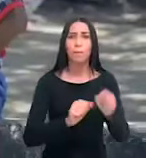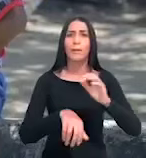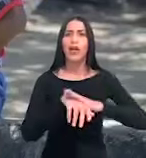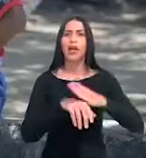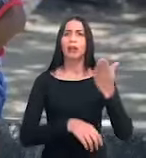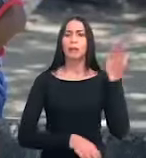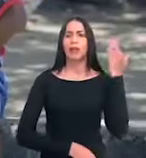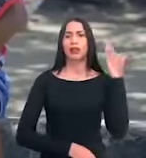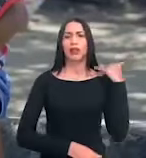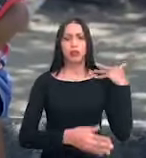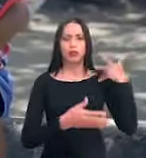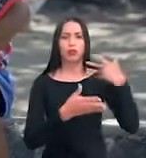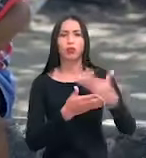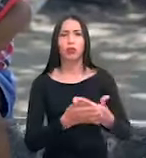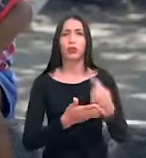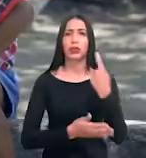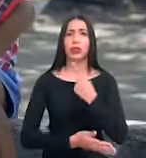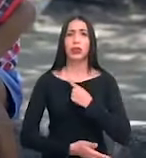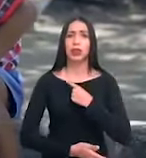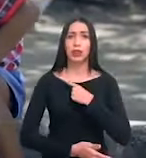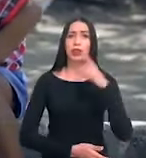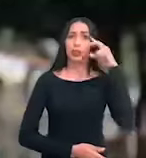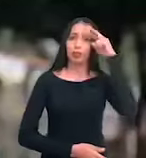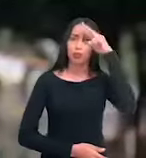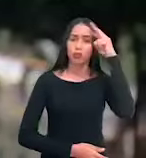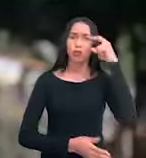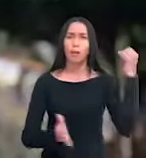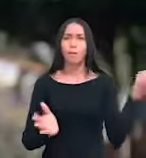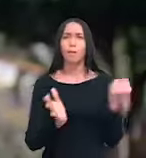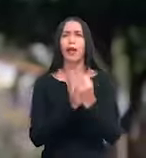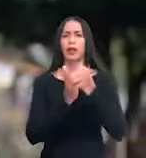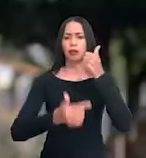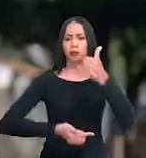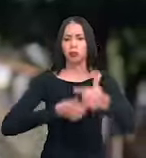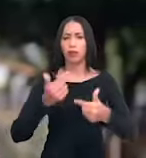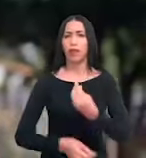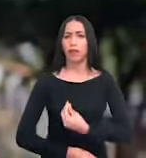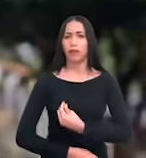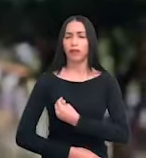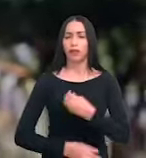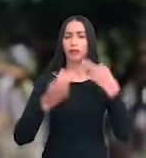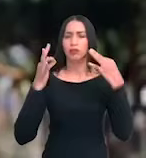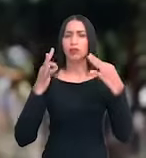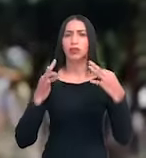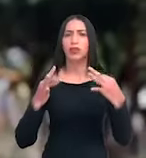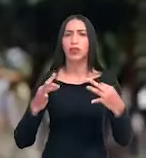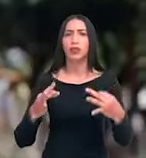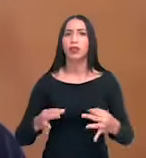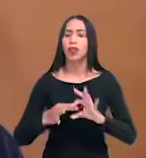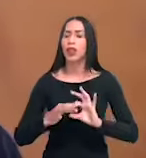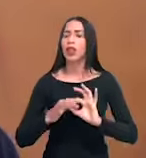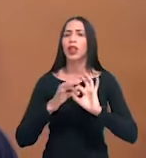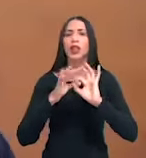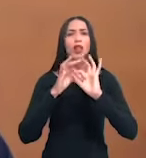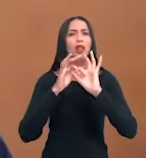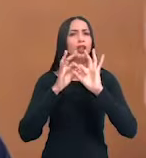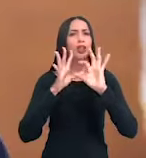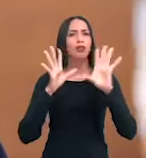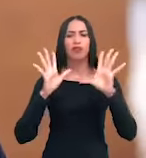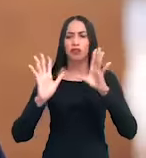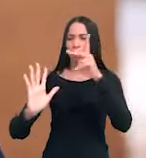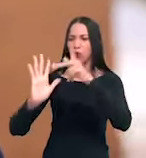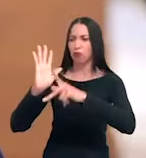do Piauí. Nós temos uma história de resistência pela vida com dignidade, livre de